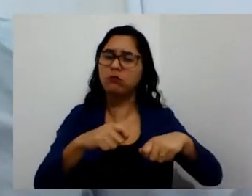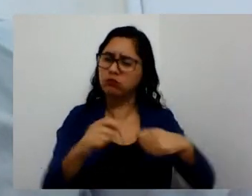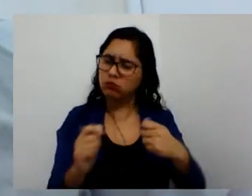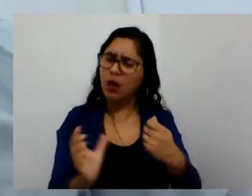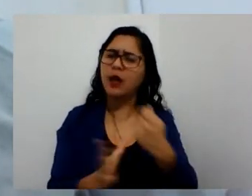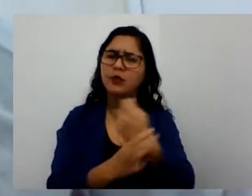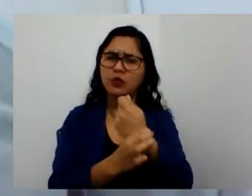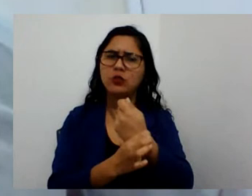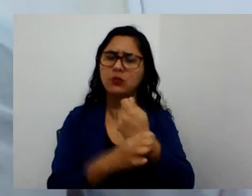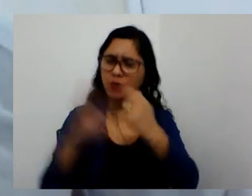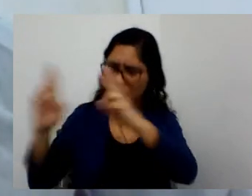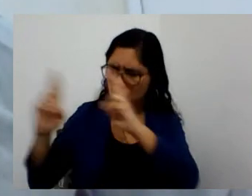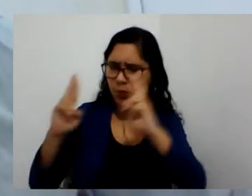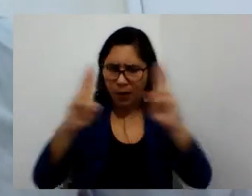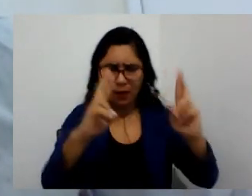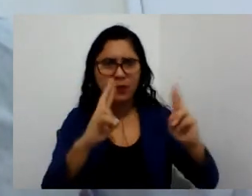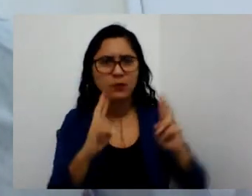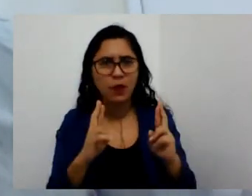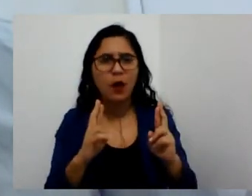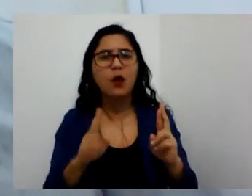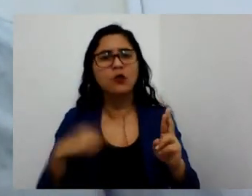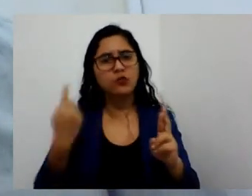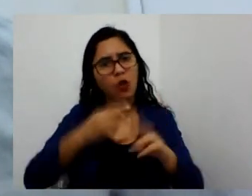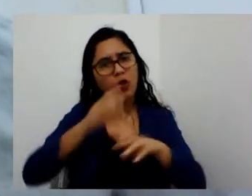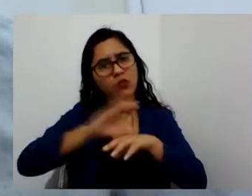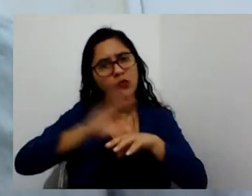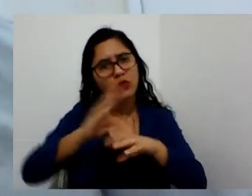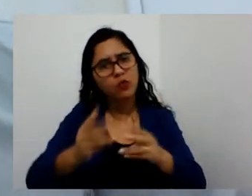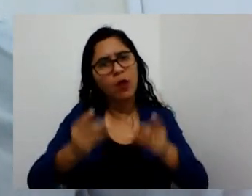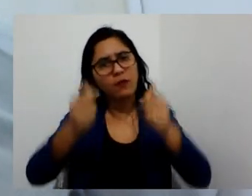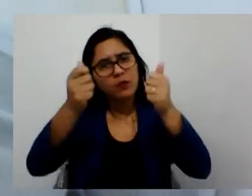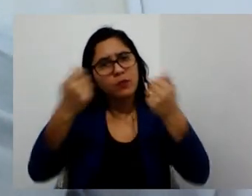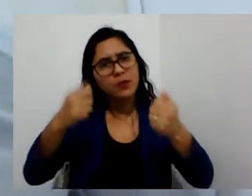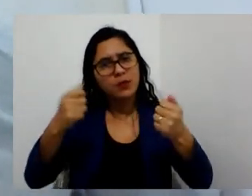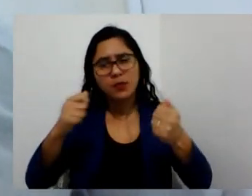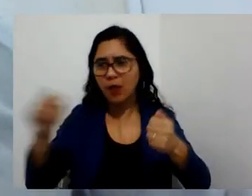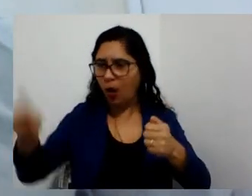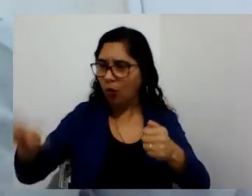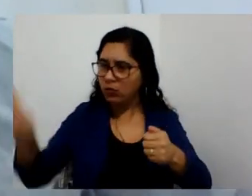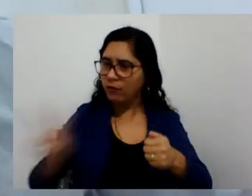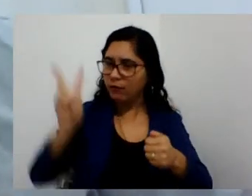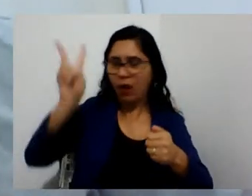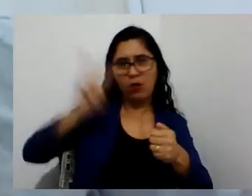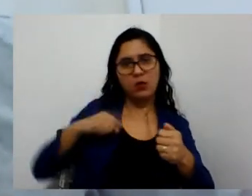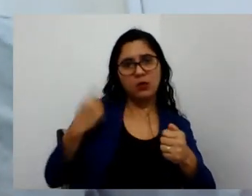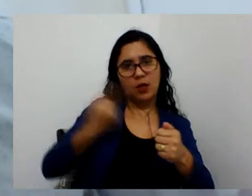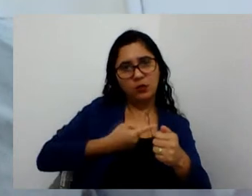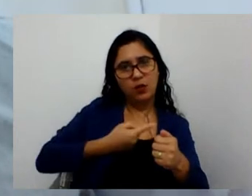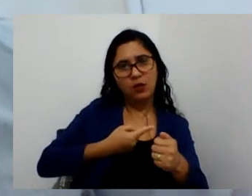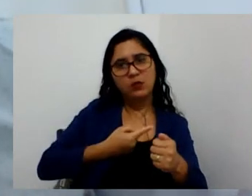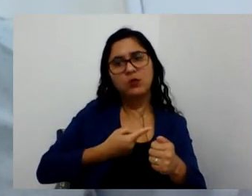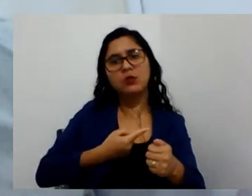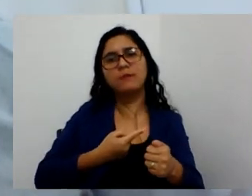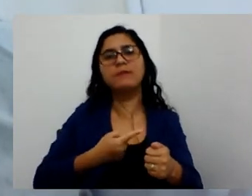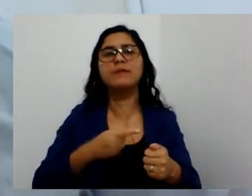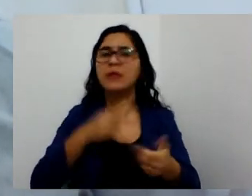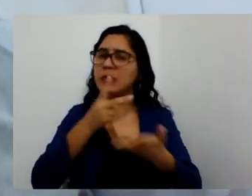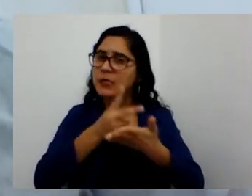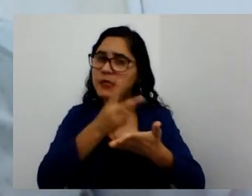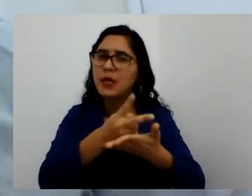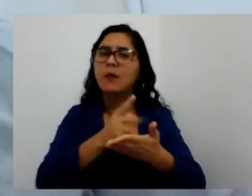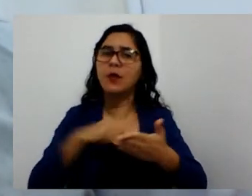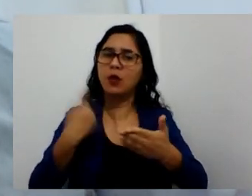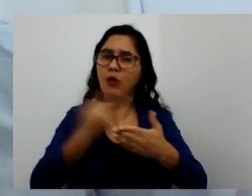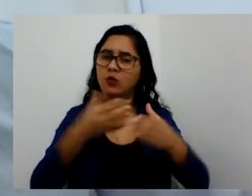nossos colegas, que a nossa qualificação seja valorizada pelos nossos colegas, e isso é e será sempre uma luta da